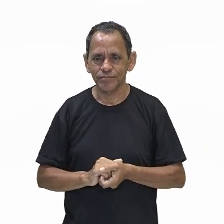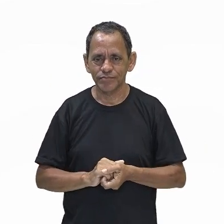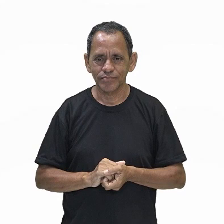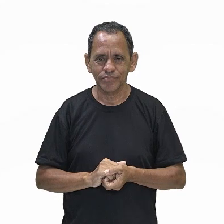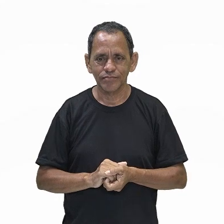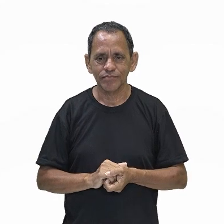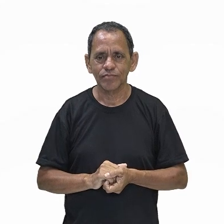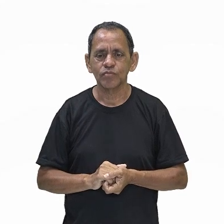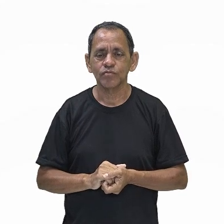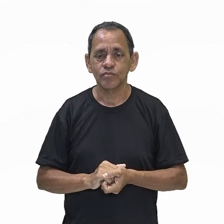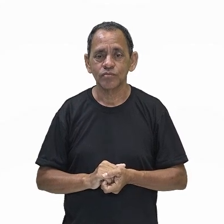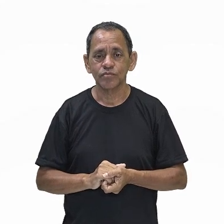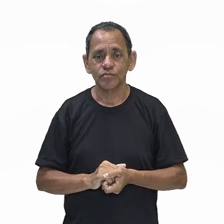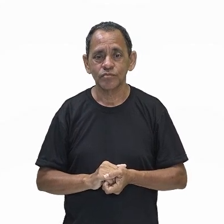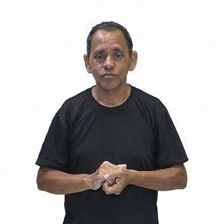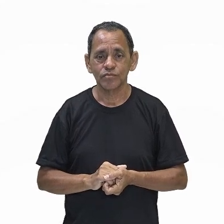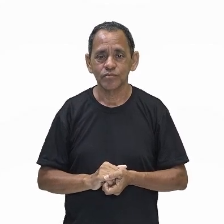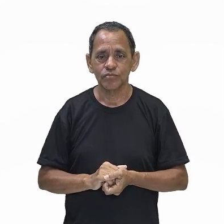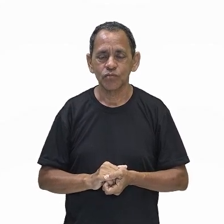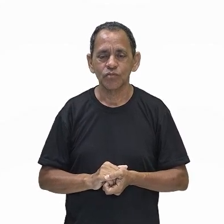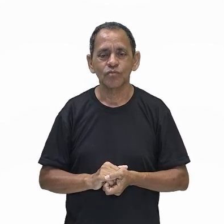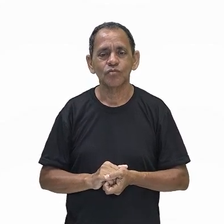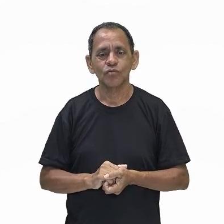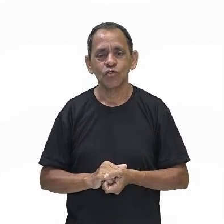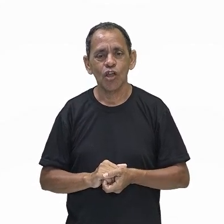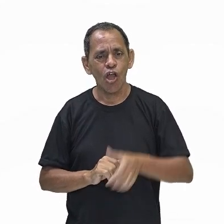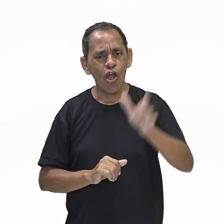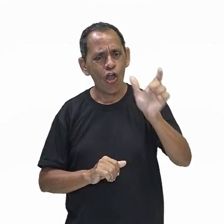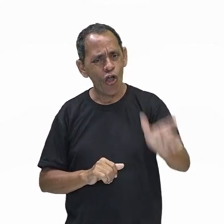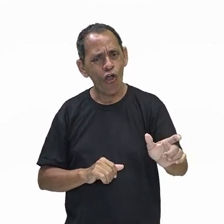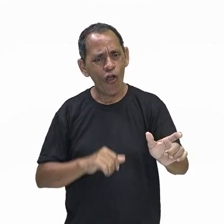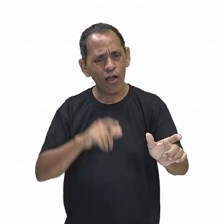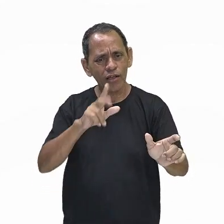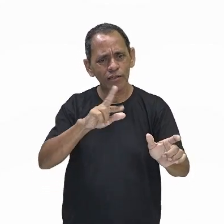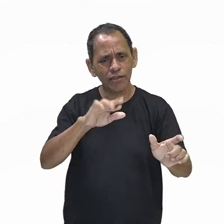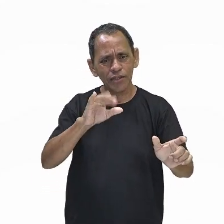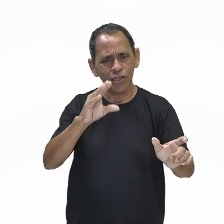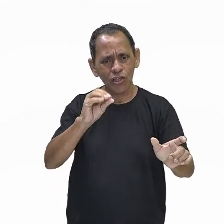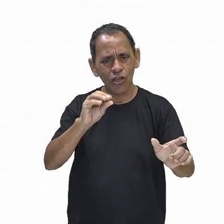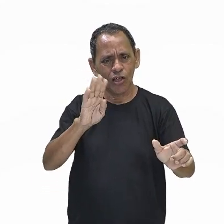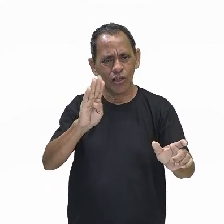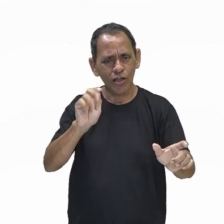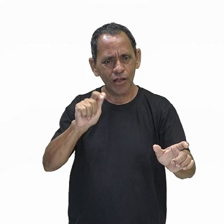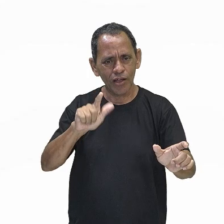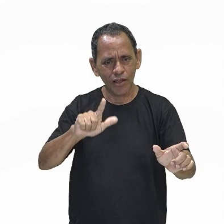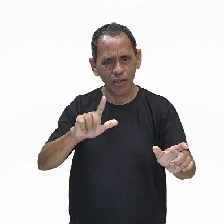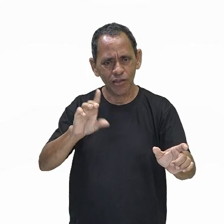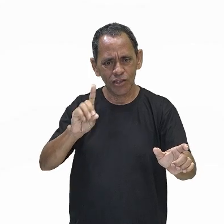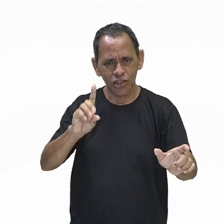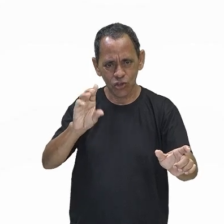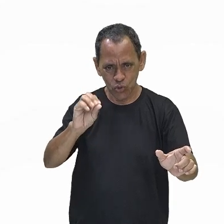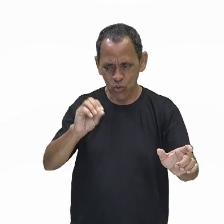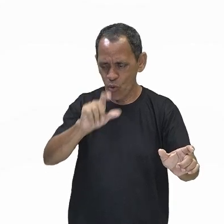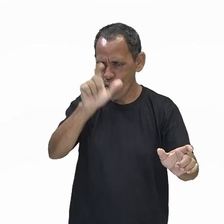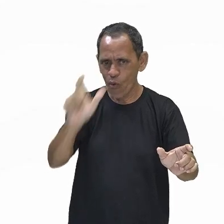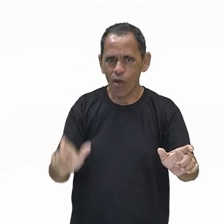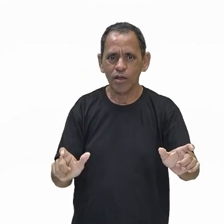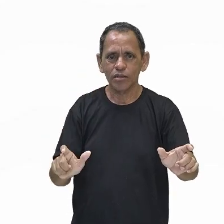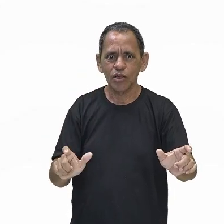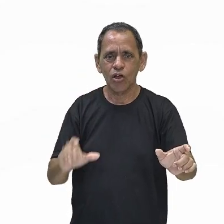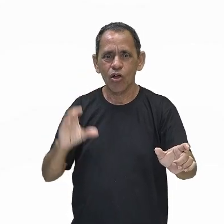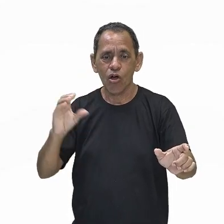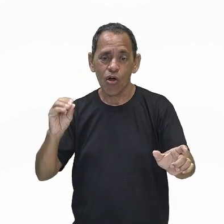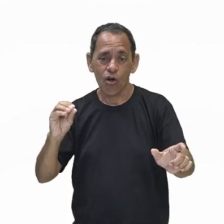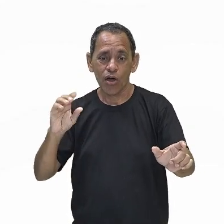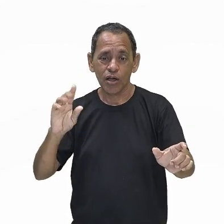Otacília, né? Outro amor de Riobaldo. O menino Riobaldo tinha um coração muito grande, porque ele amava tudo e a todos, né? E representa